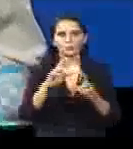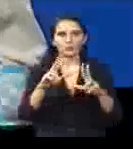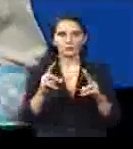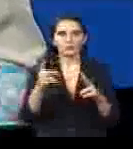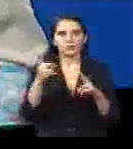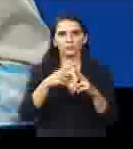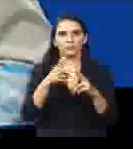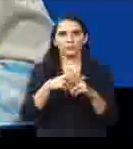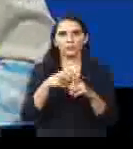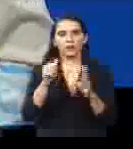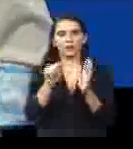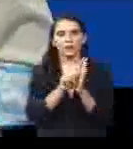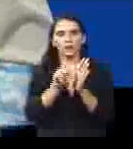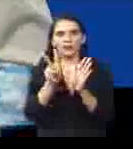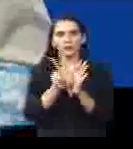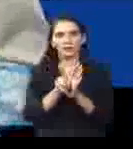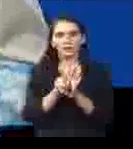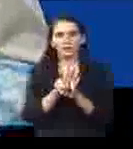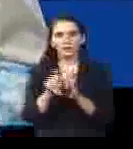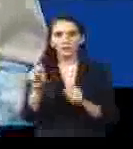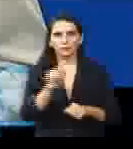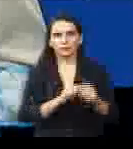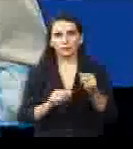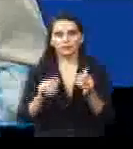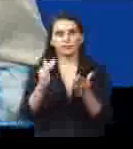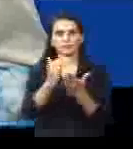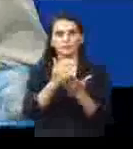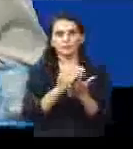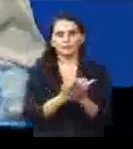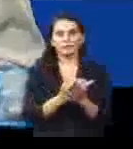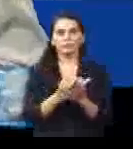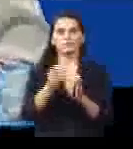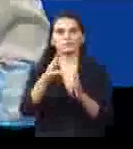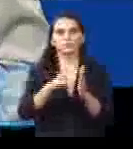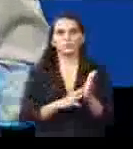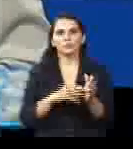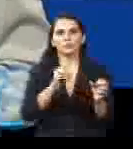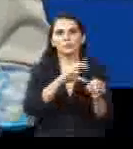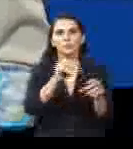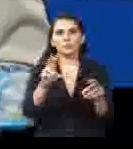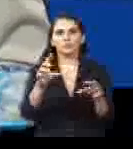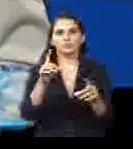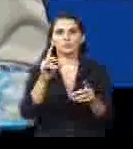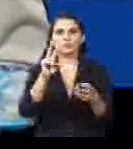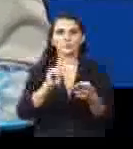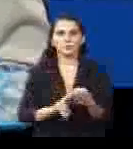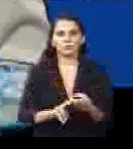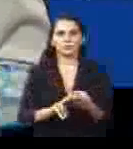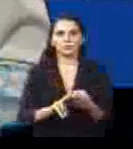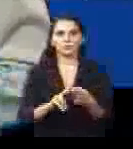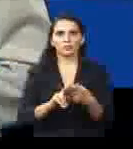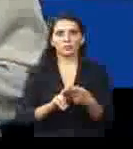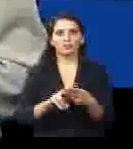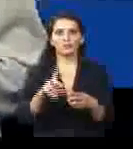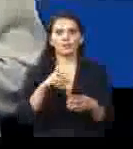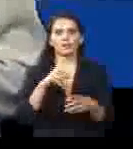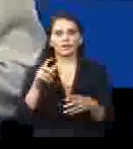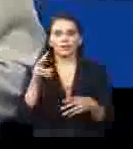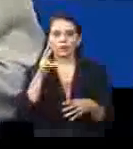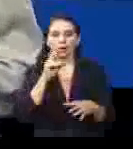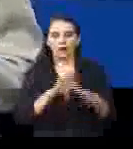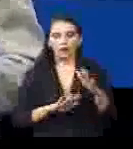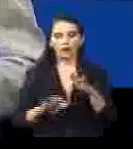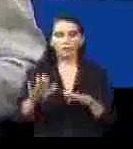O primeiro é a avaliação de práticas e materiais educacionais utilizados na educação de sistemas prisionais, onde